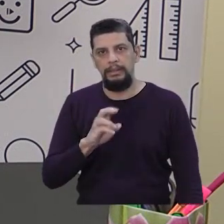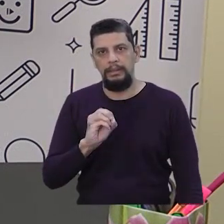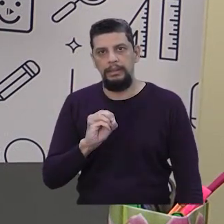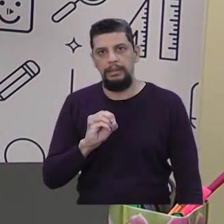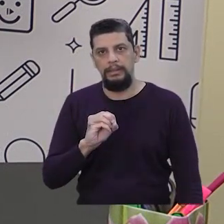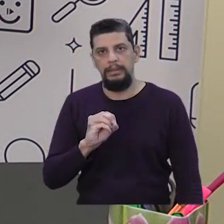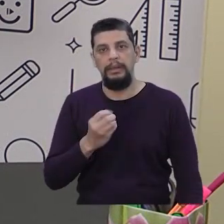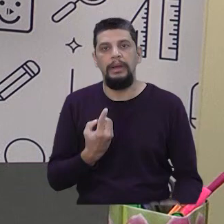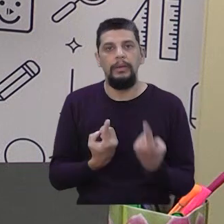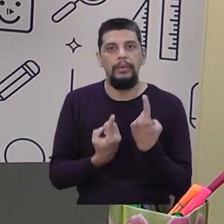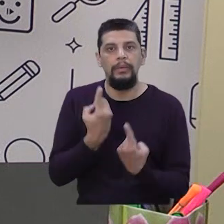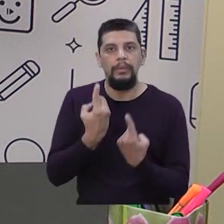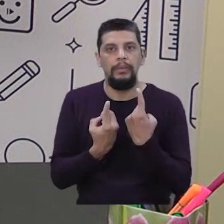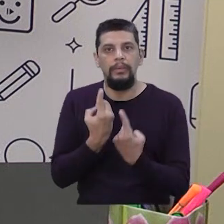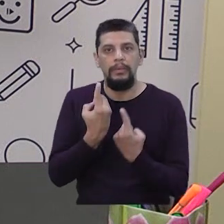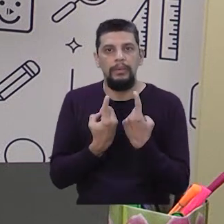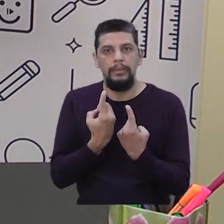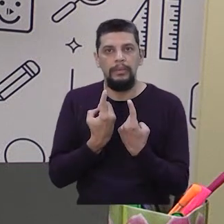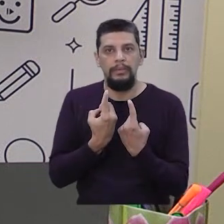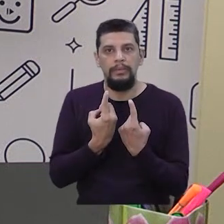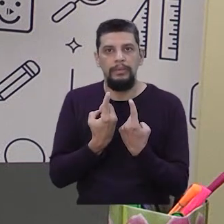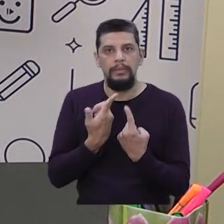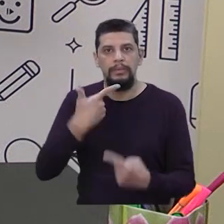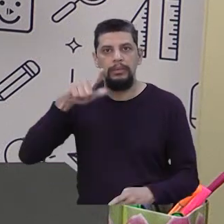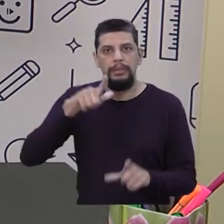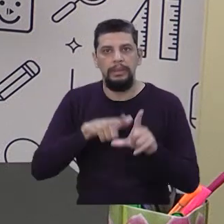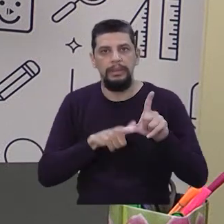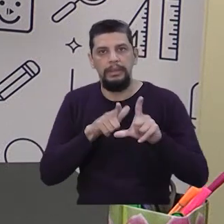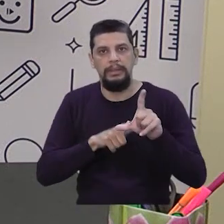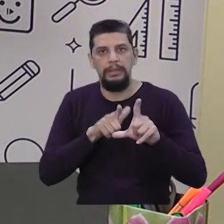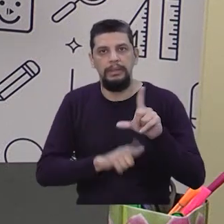árvore. Re. É o R